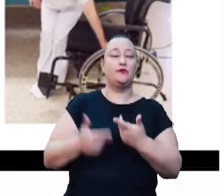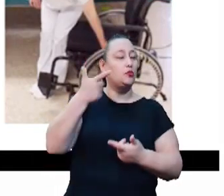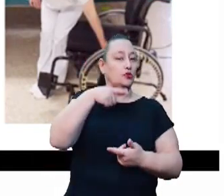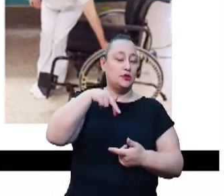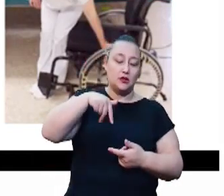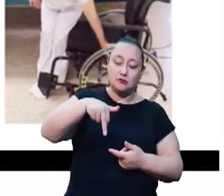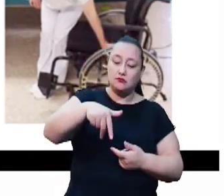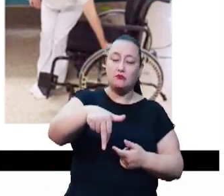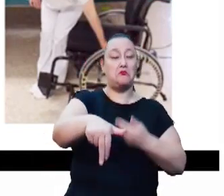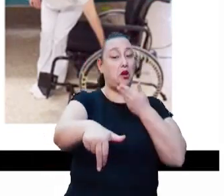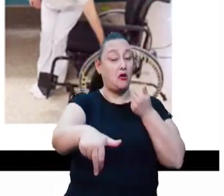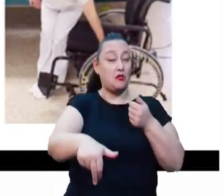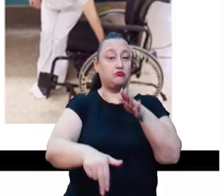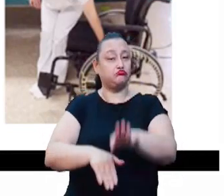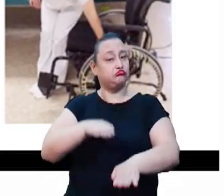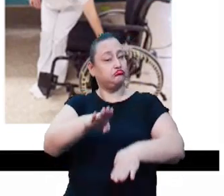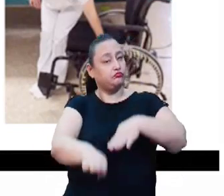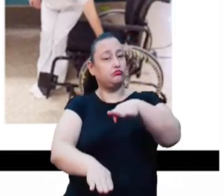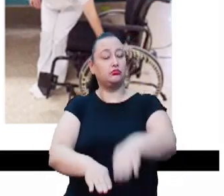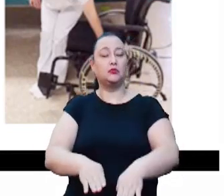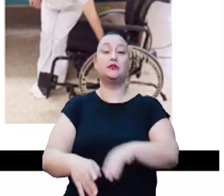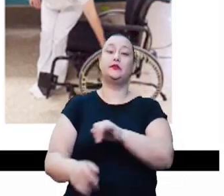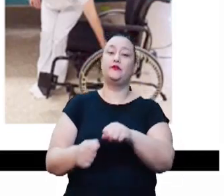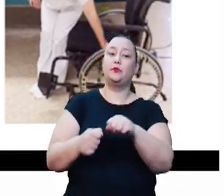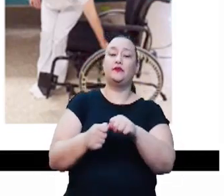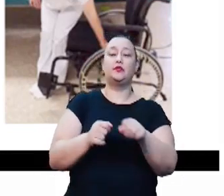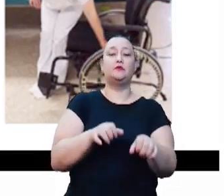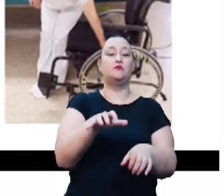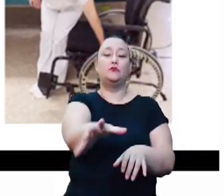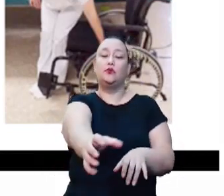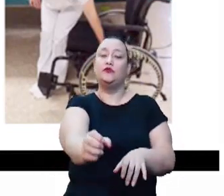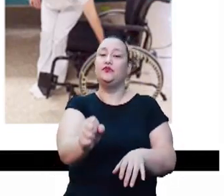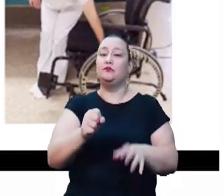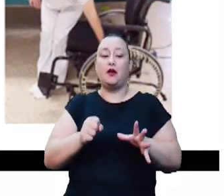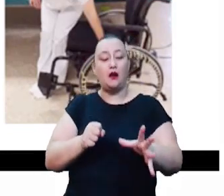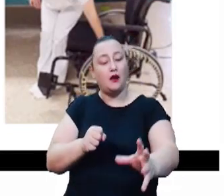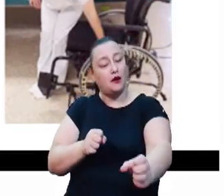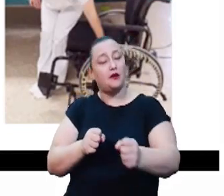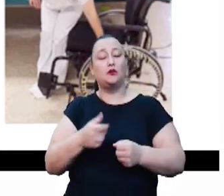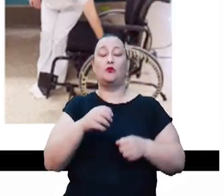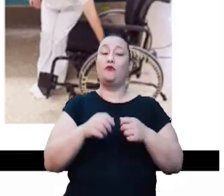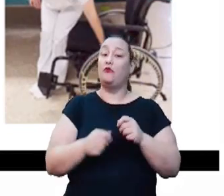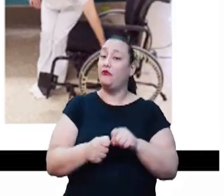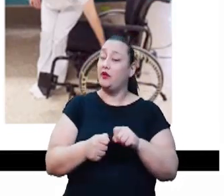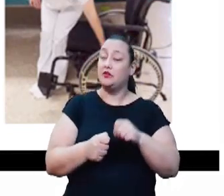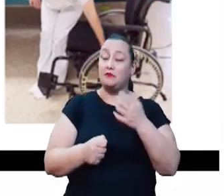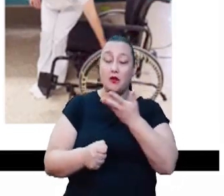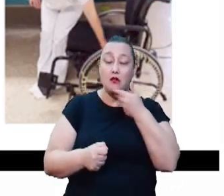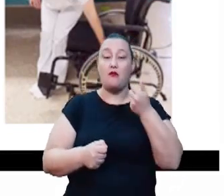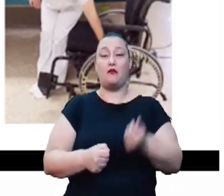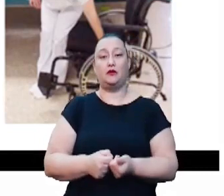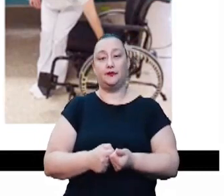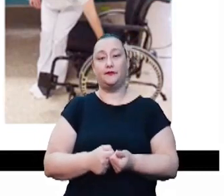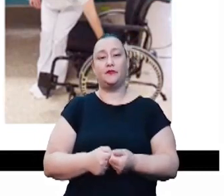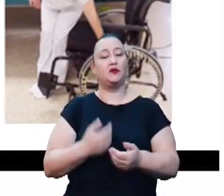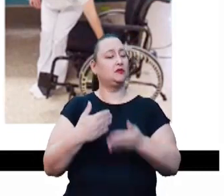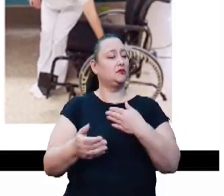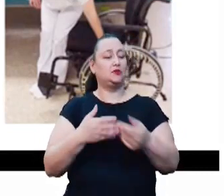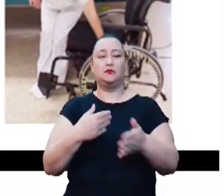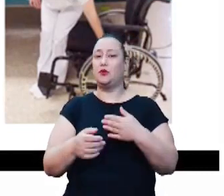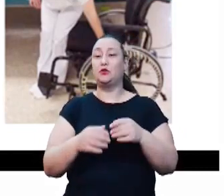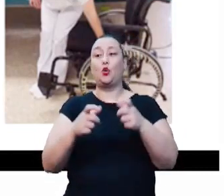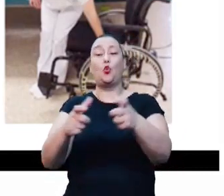modo melhor, se for para ele executar alguns movimentos que ele realiza com frequência de um modo melhor, e não importa qual